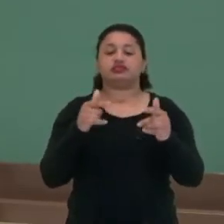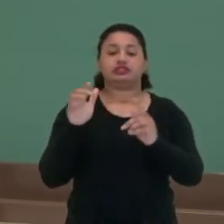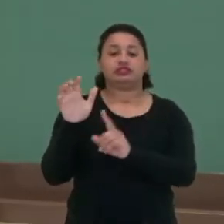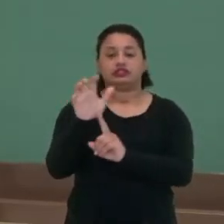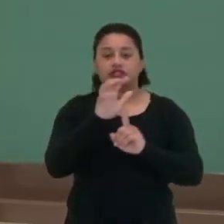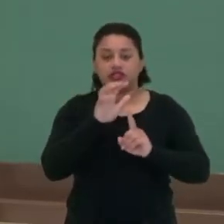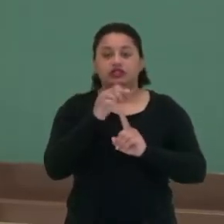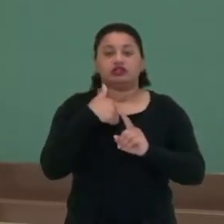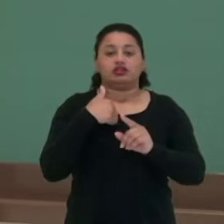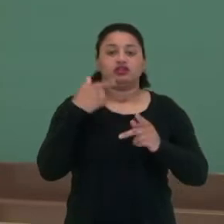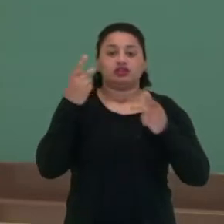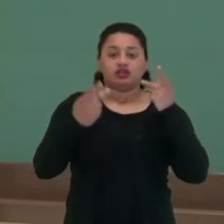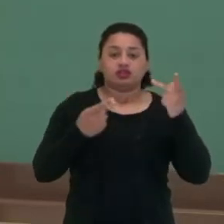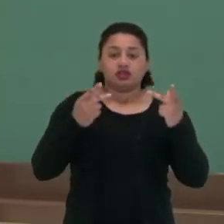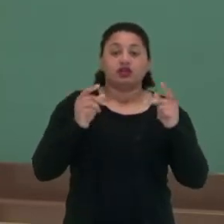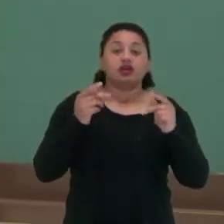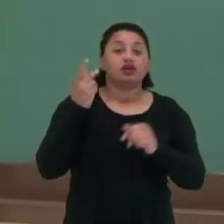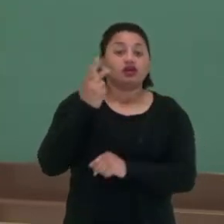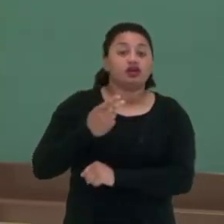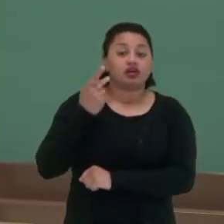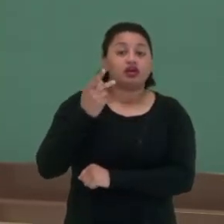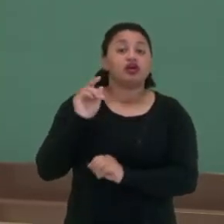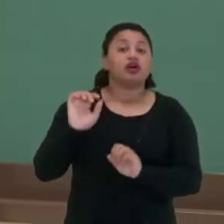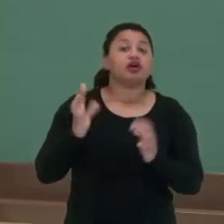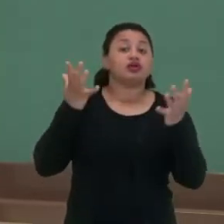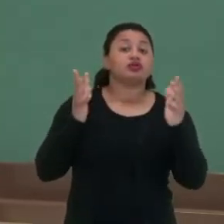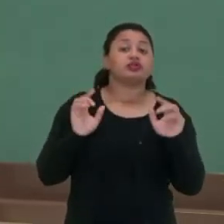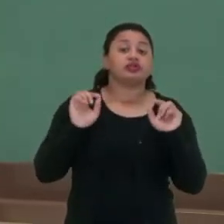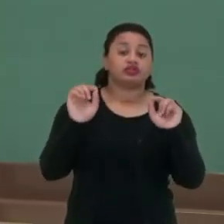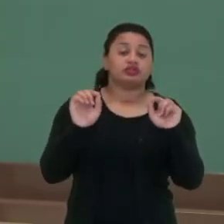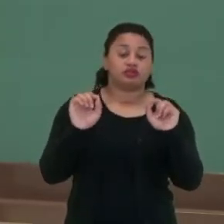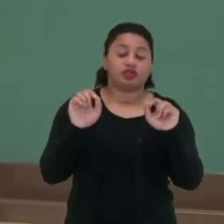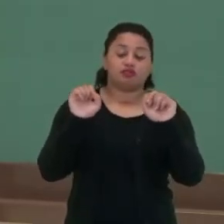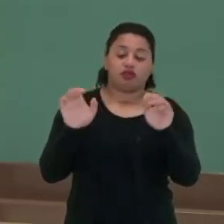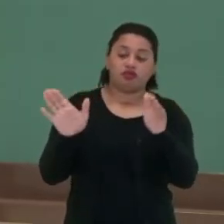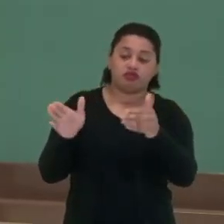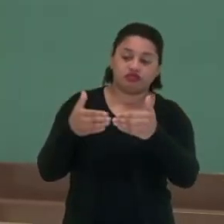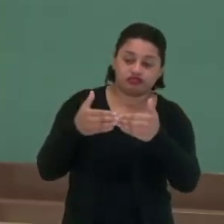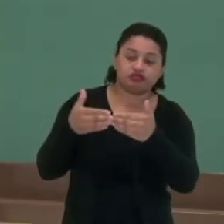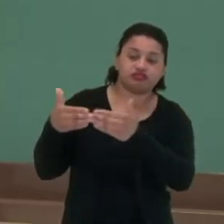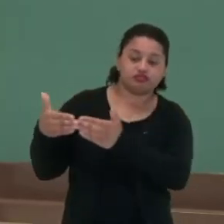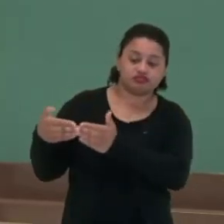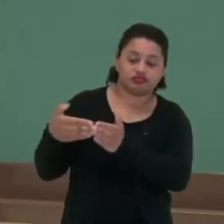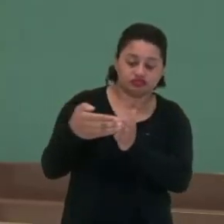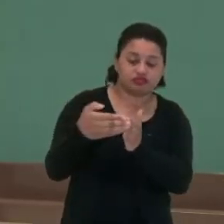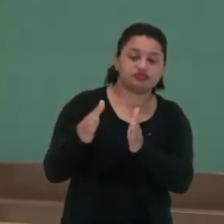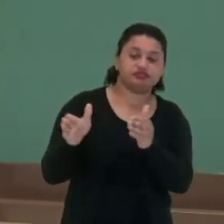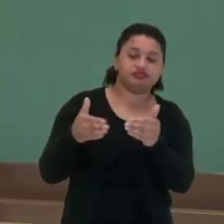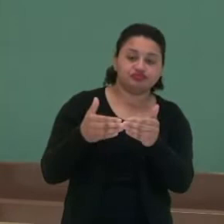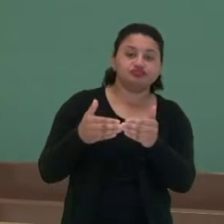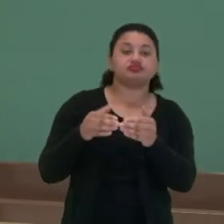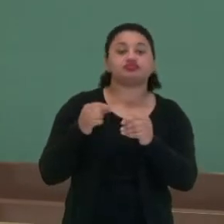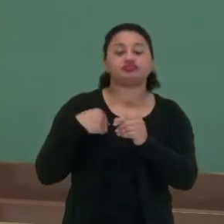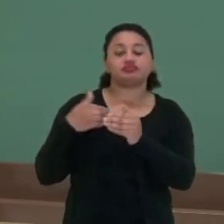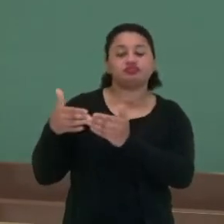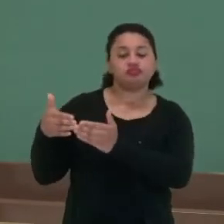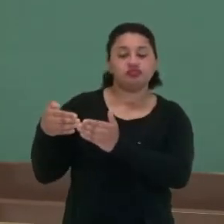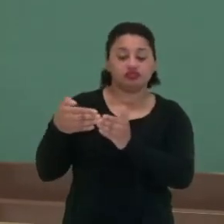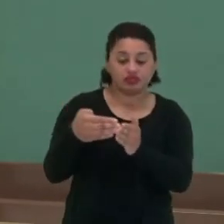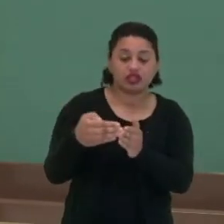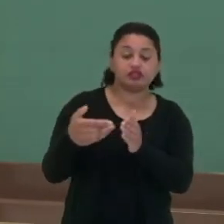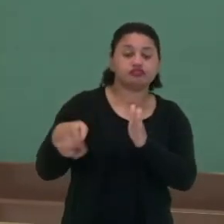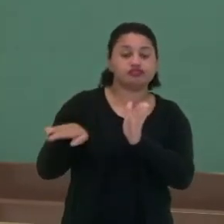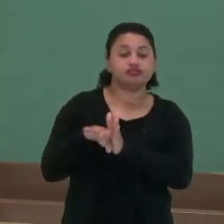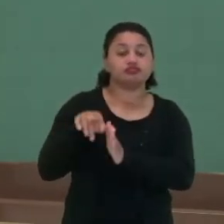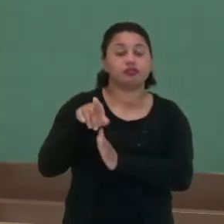política, o que pode acontecer? Esse porto pode ser fechado, as embarcações que ali chegarem podem vir a